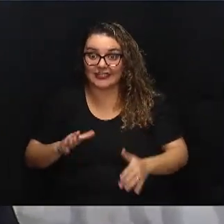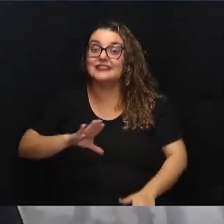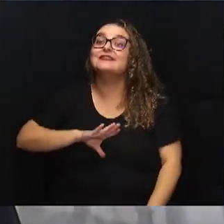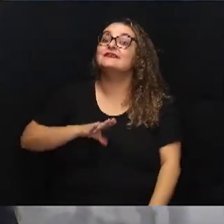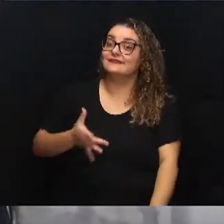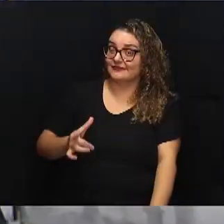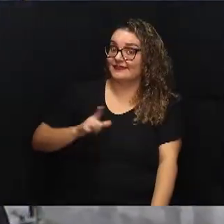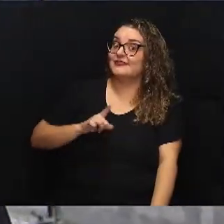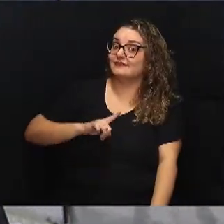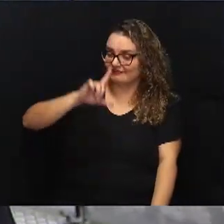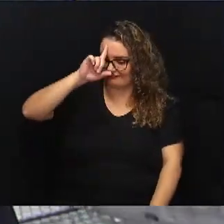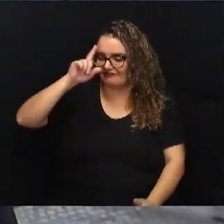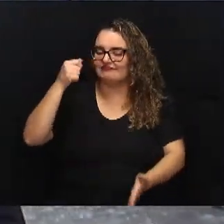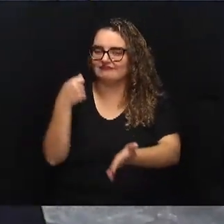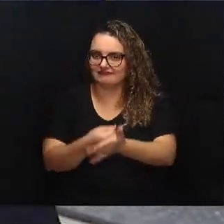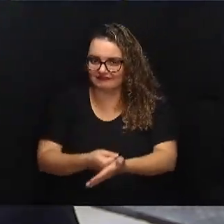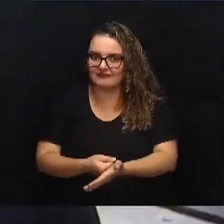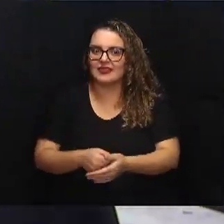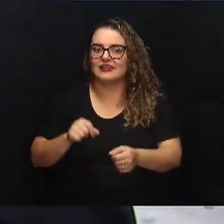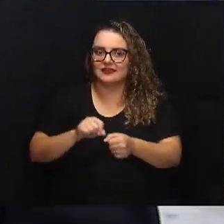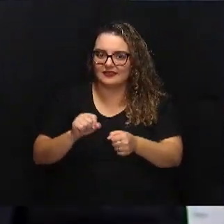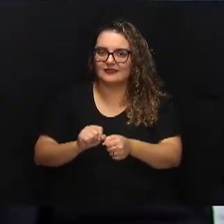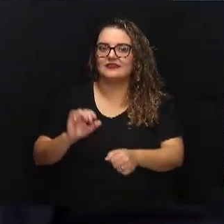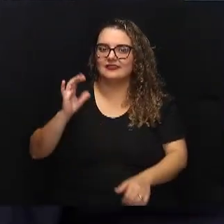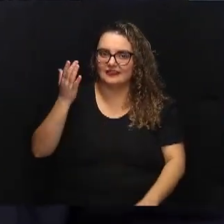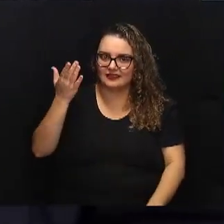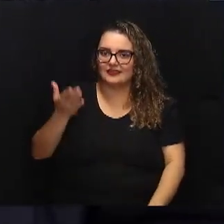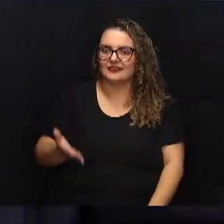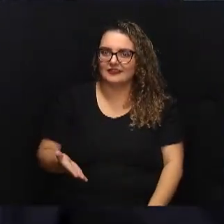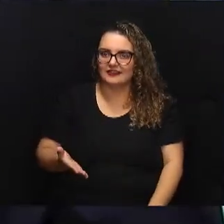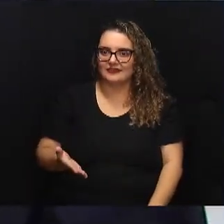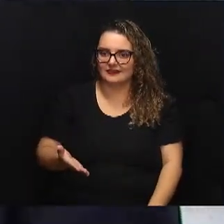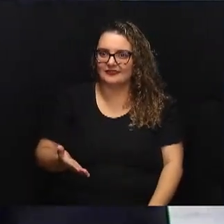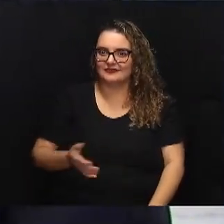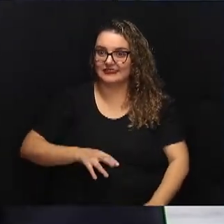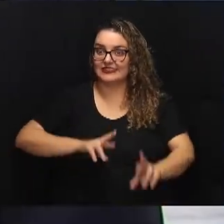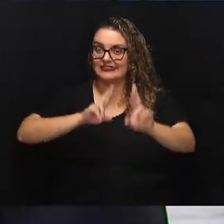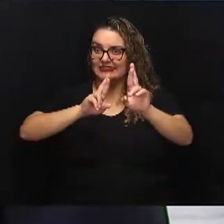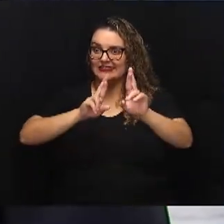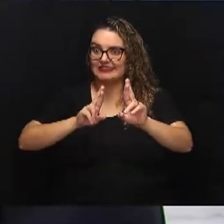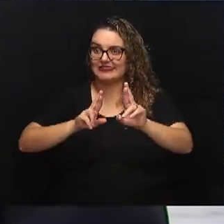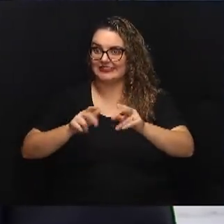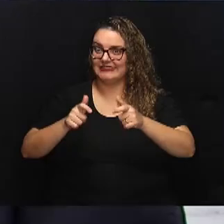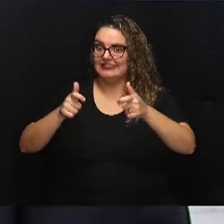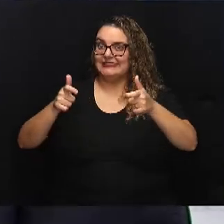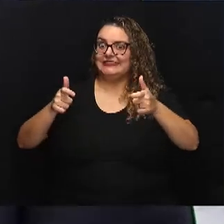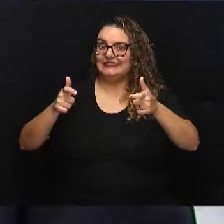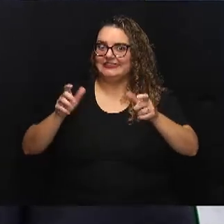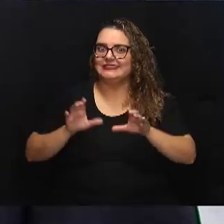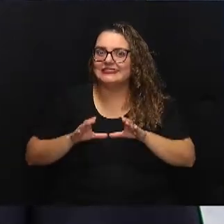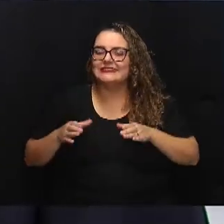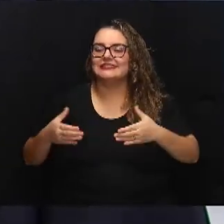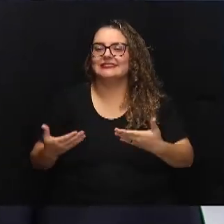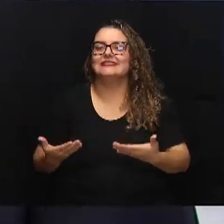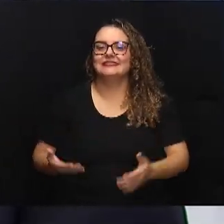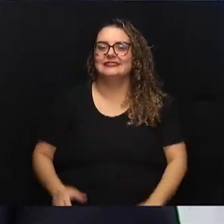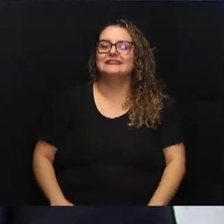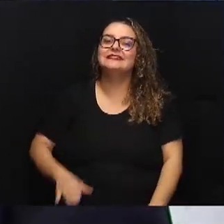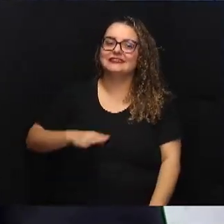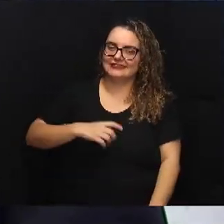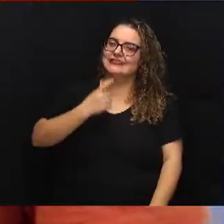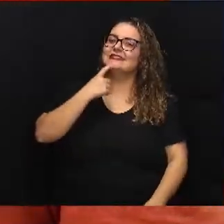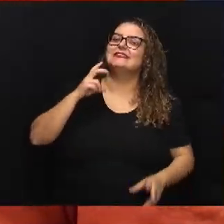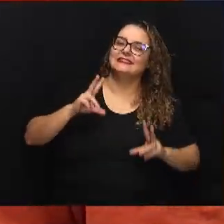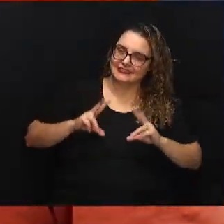coragem e determinação para fazer isso acontecer, que estava numa expectativa muito grande da comunidade e Campinas